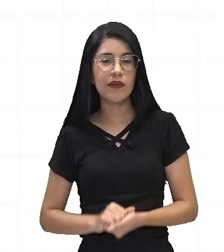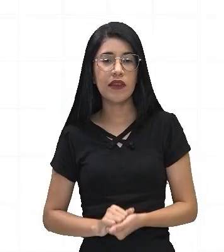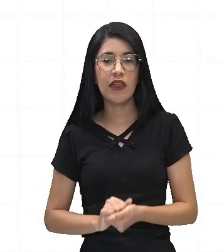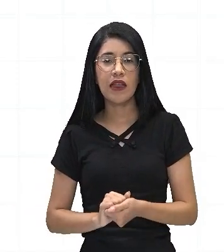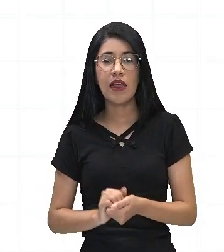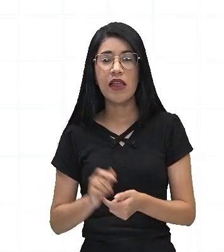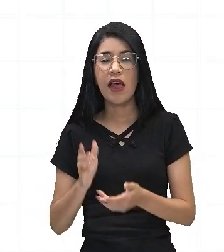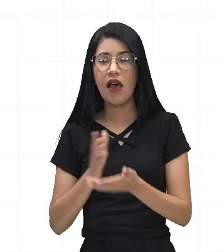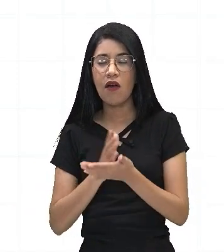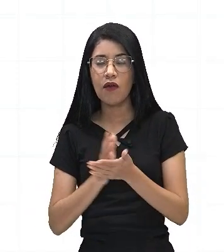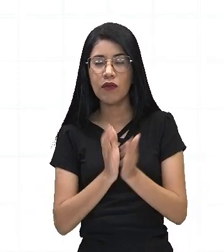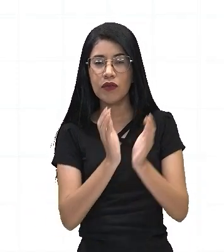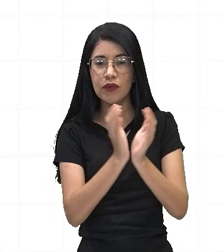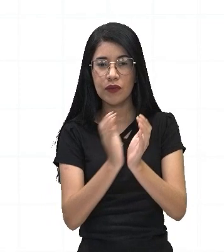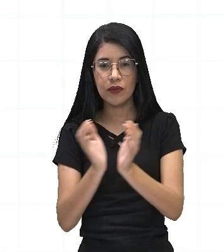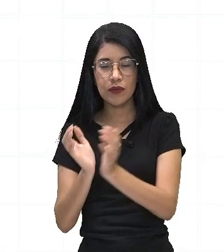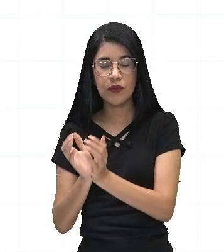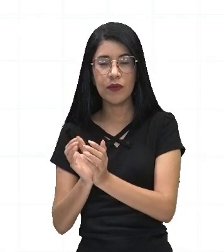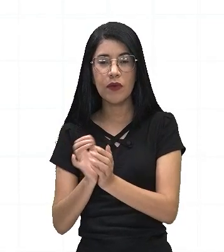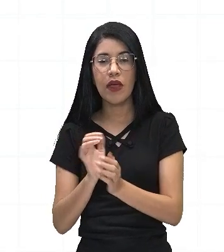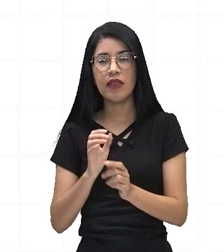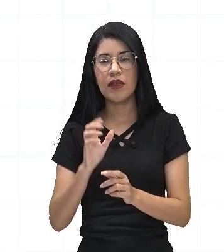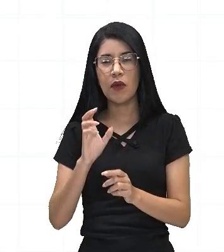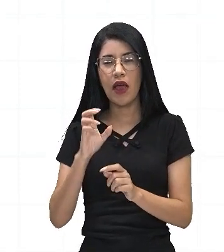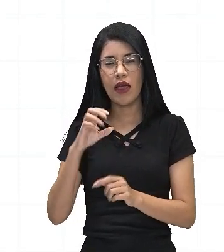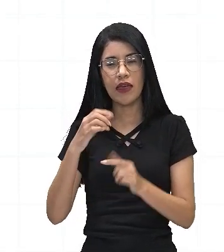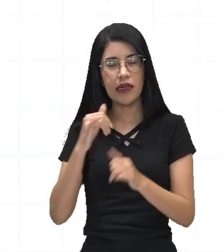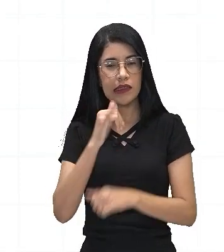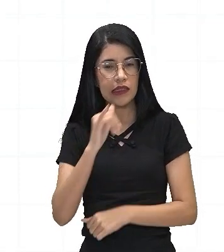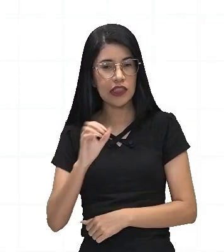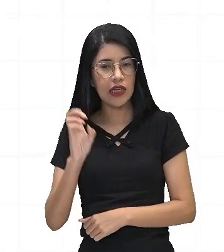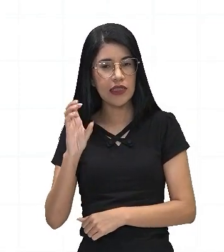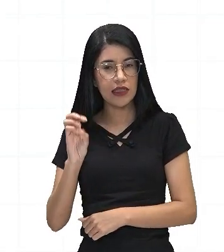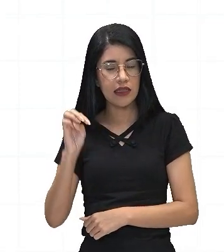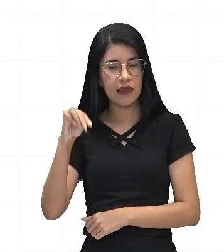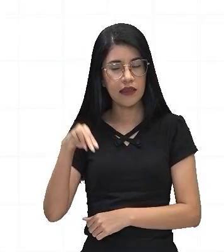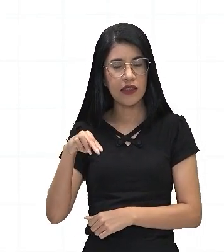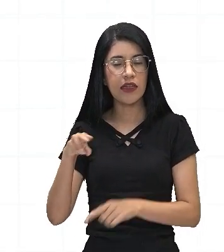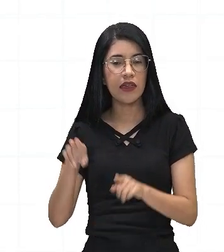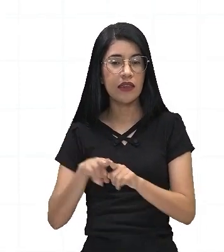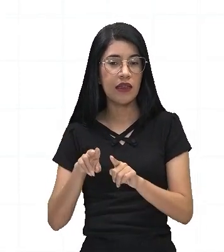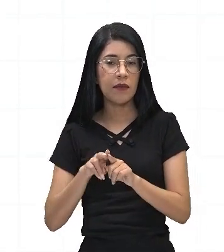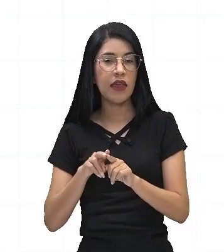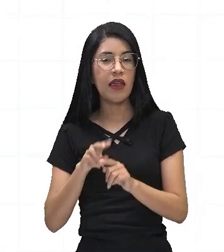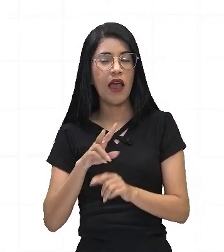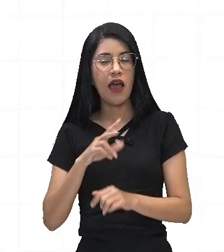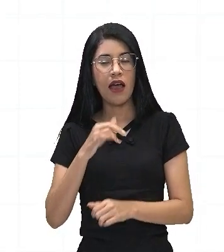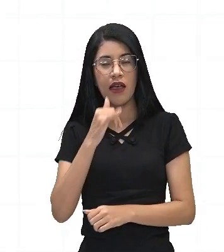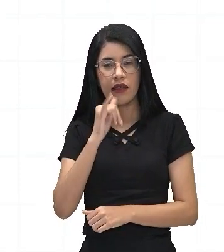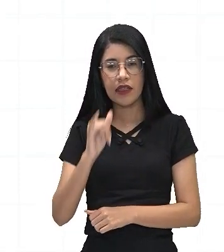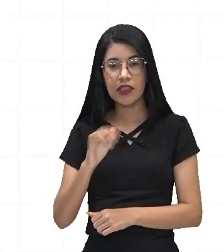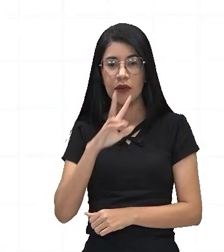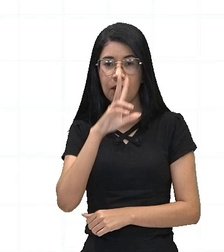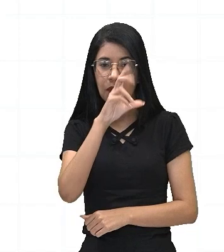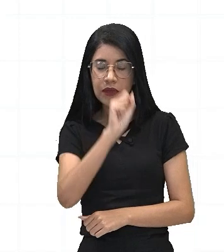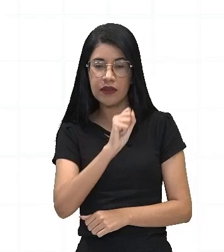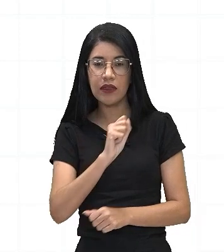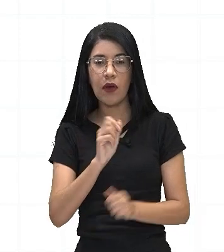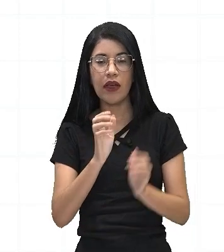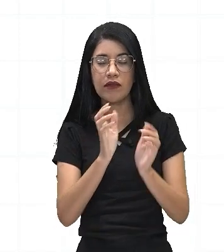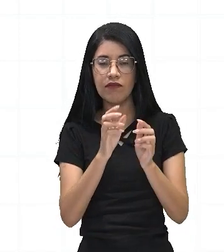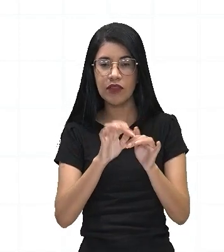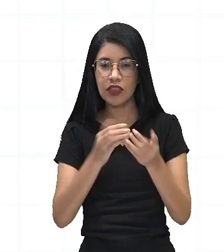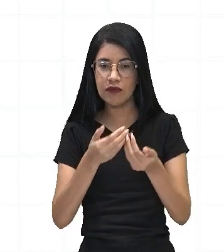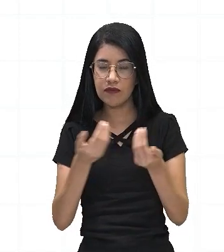categorias específicas, como a energia cinética e energia potencial, que possuem subcategorias divididas em